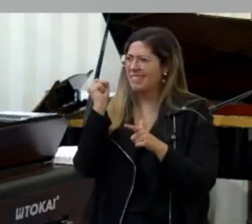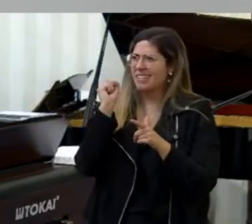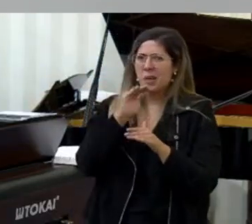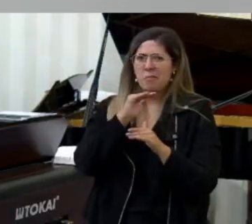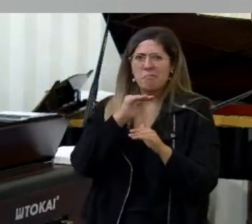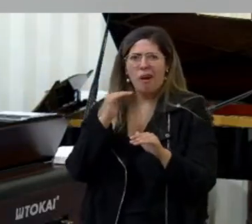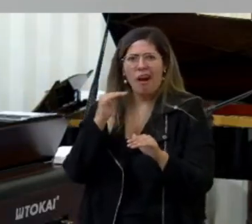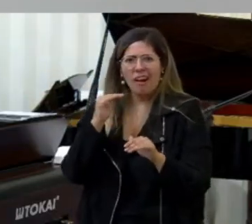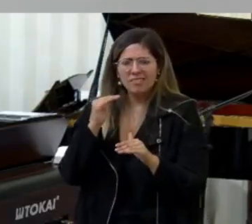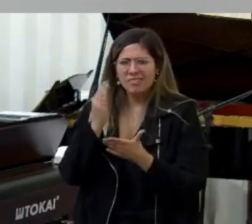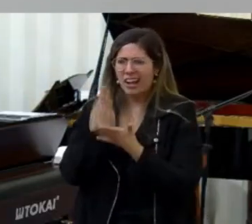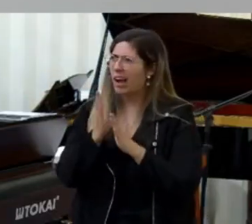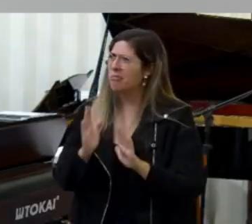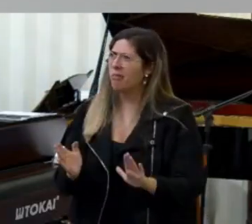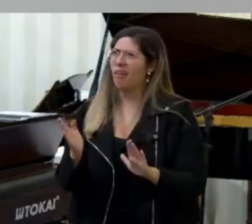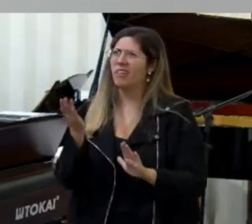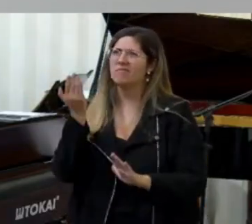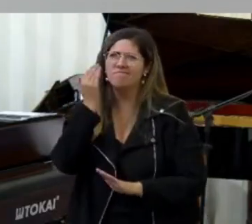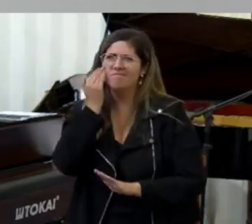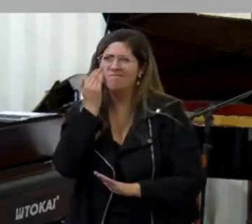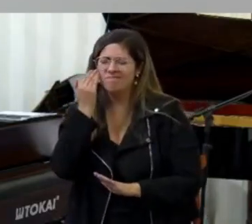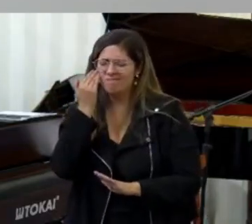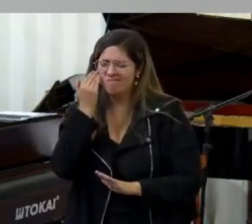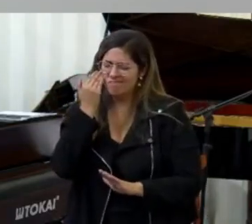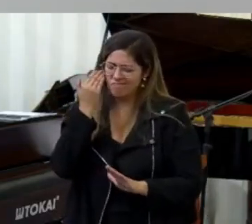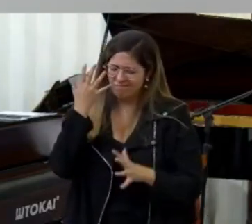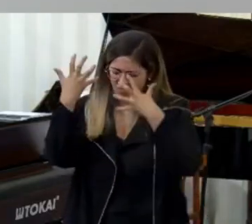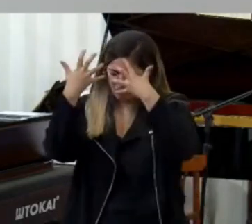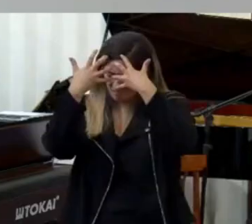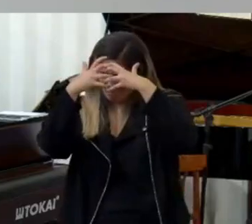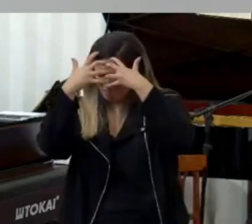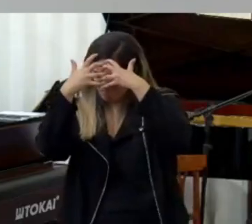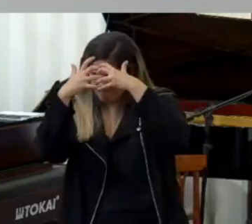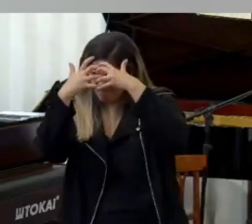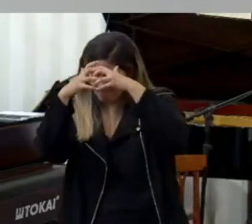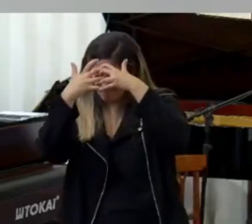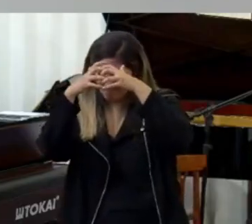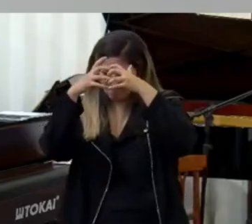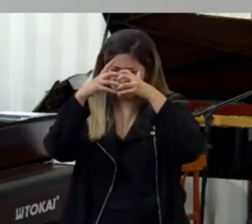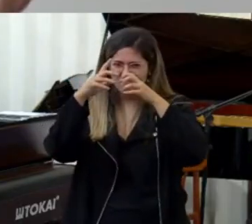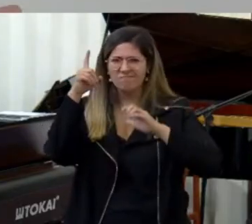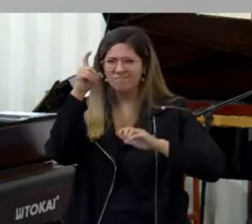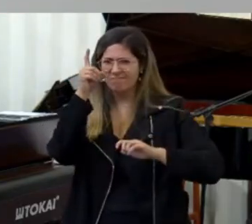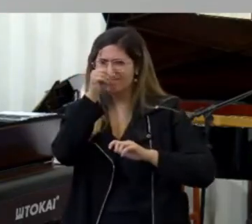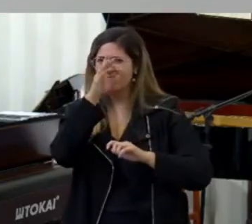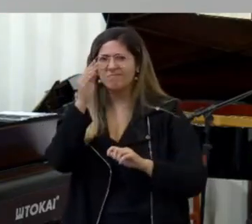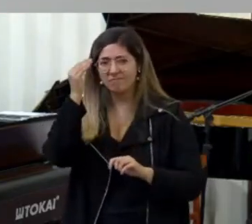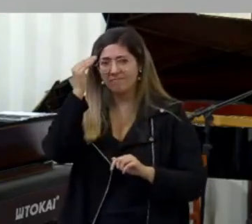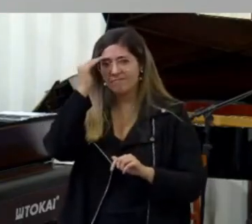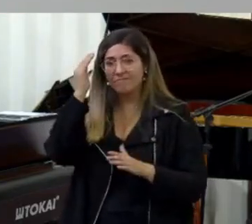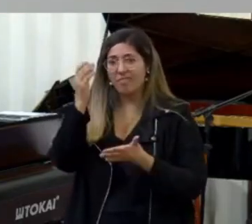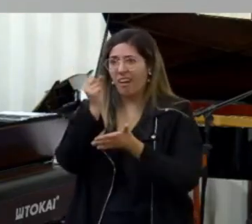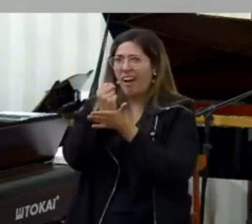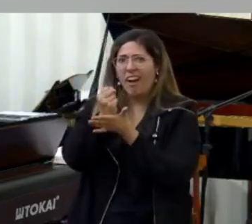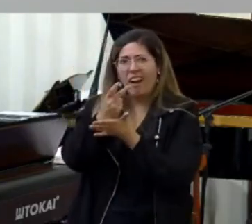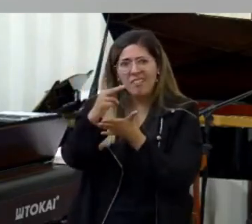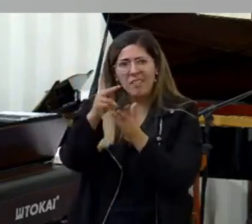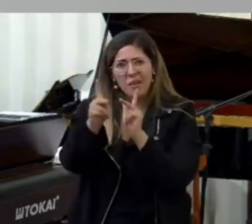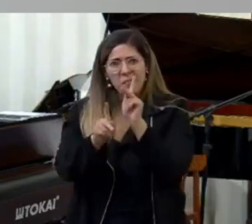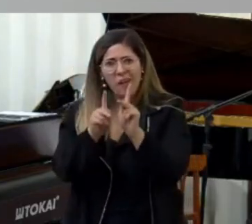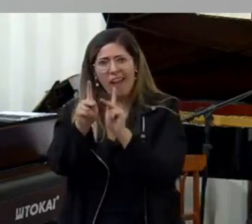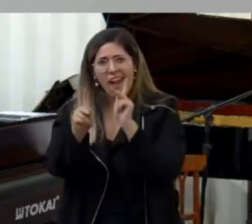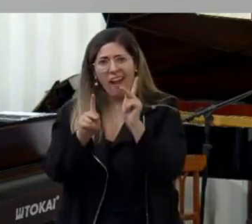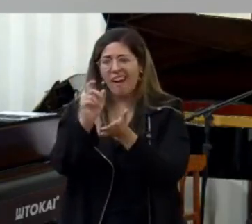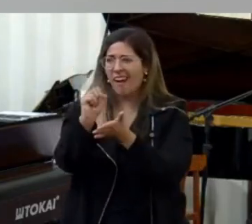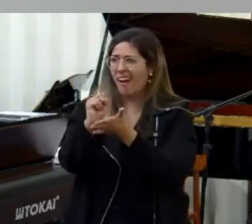morte, passou pela cruz. Talvez não tenha entendido ainda, talvez não tenha entendido que Ele venceu para governar um povo, para governar você. Mas